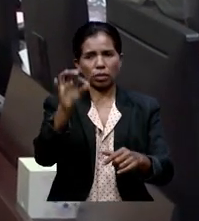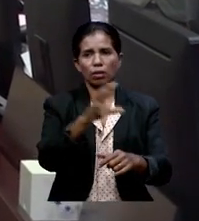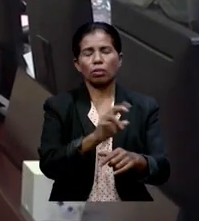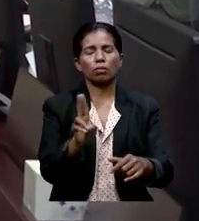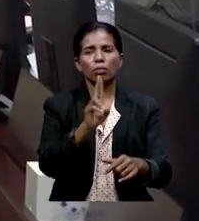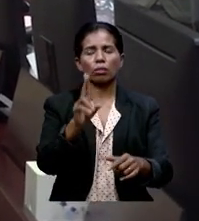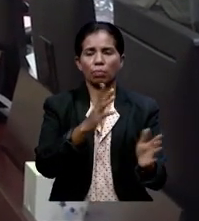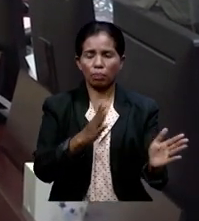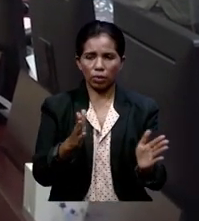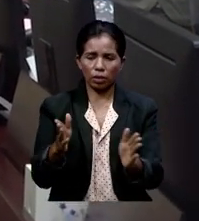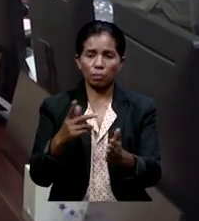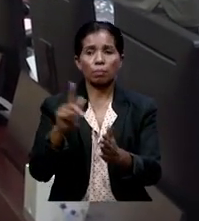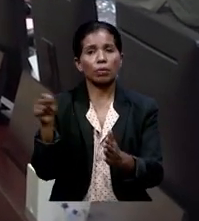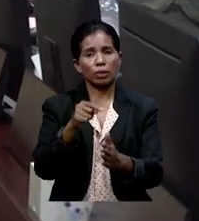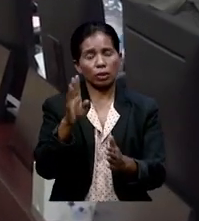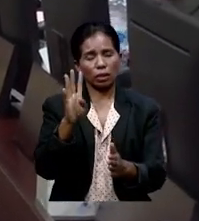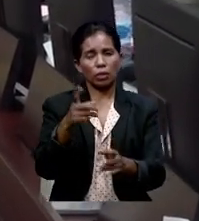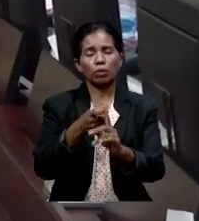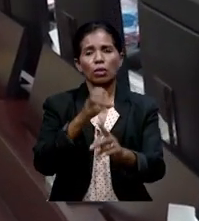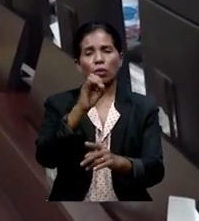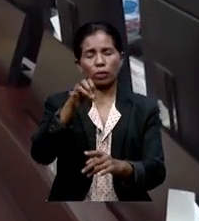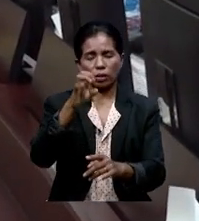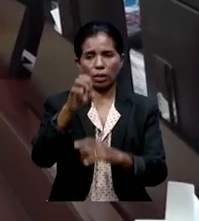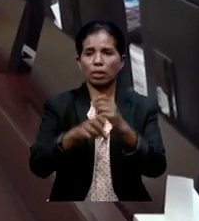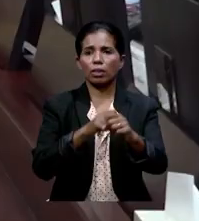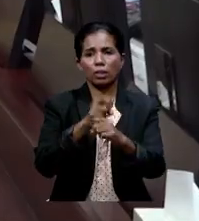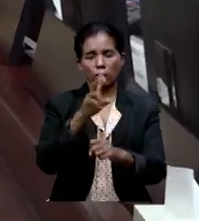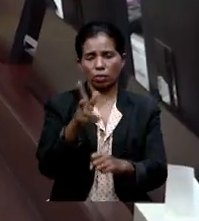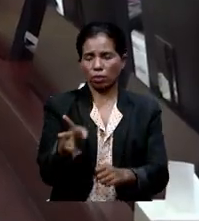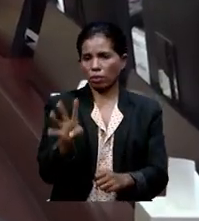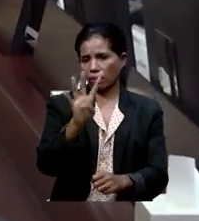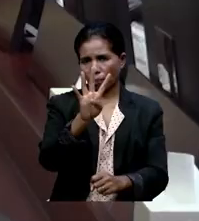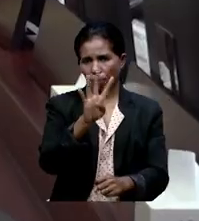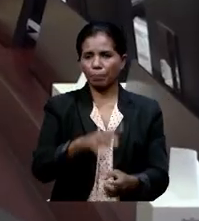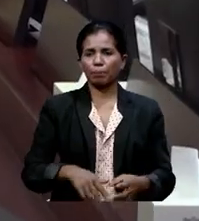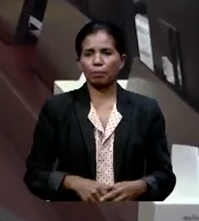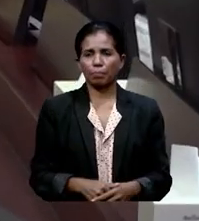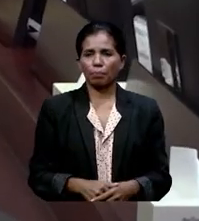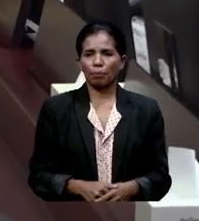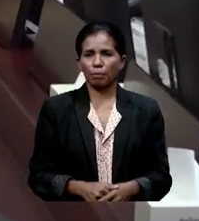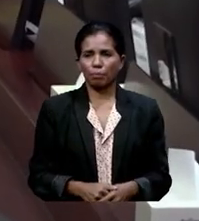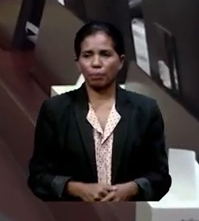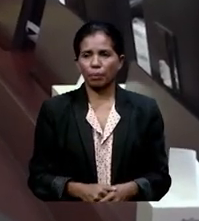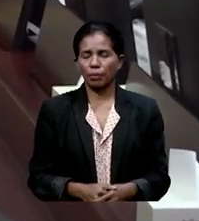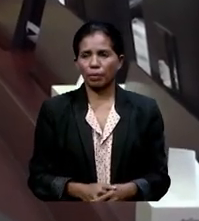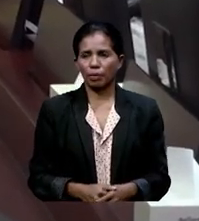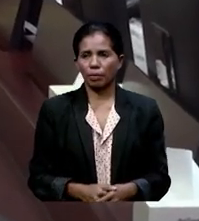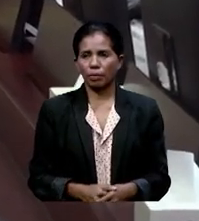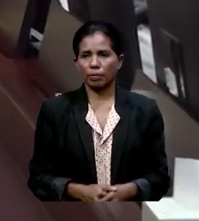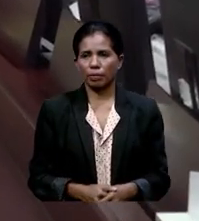executa 1% RAT, Rússia Orçamento Geral do Estado, Tinarim, Rua Ruanulo Resin RAT. Júnico Vicente, Adertes Menes, GMN.